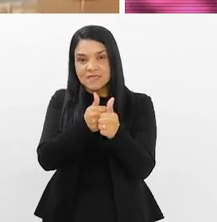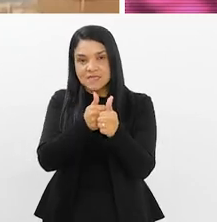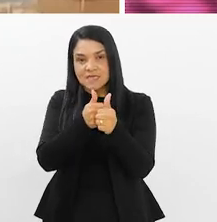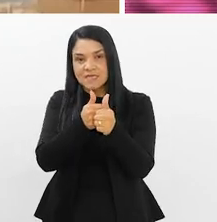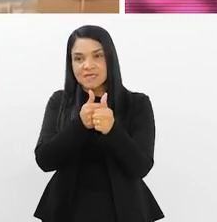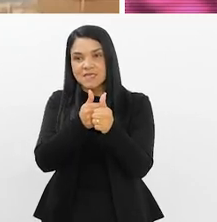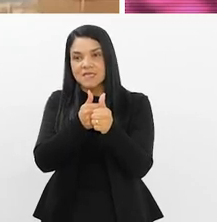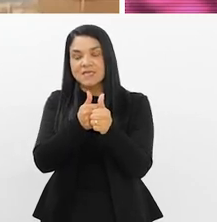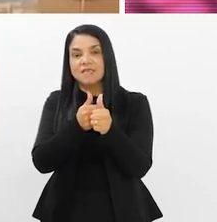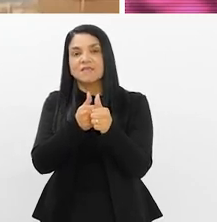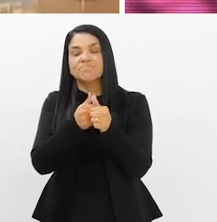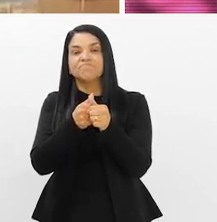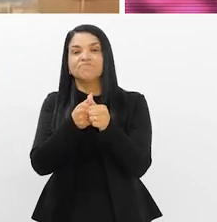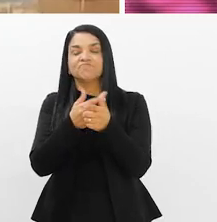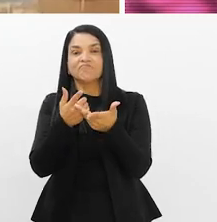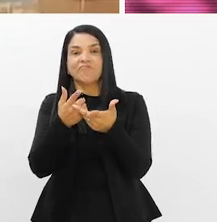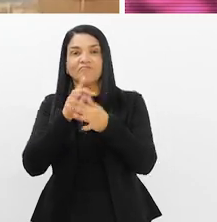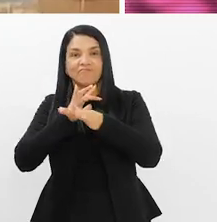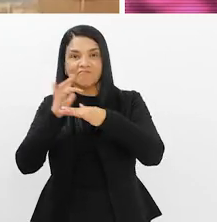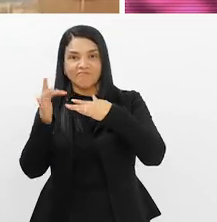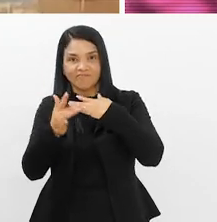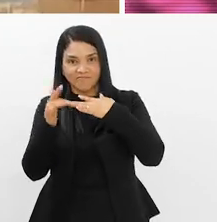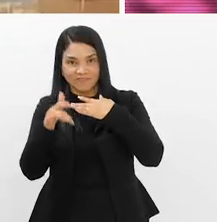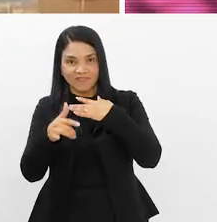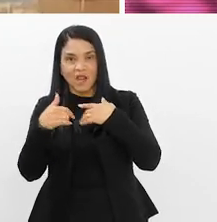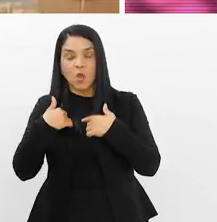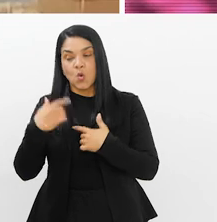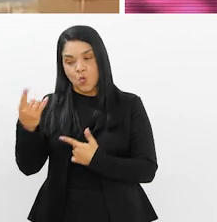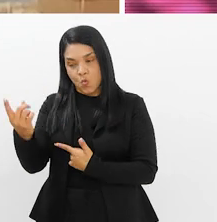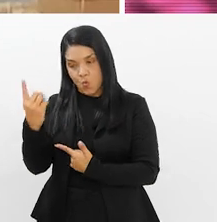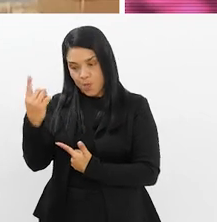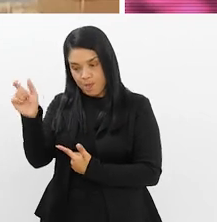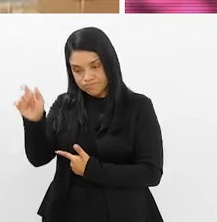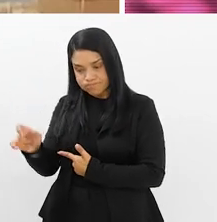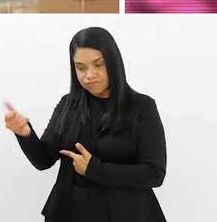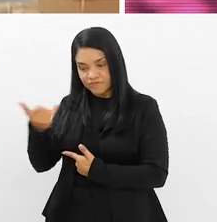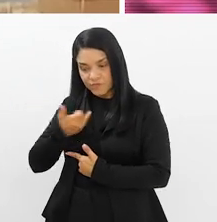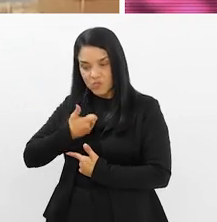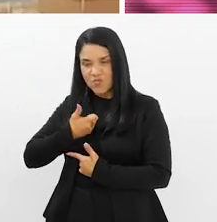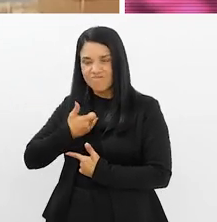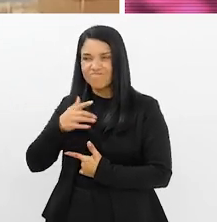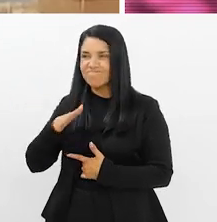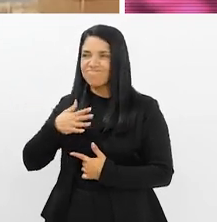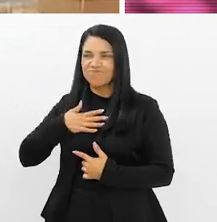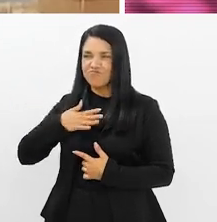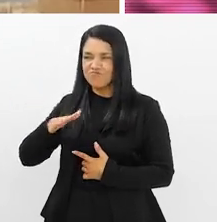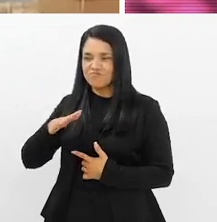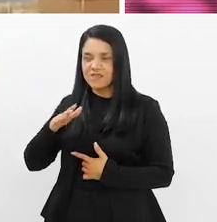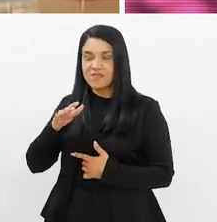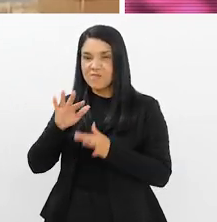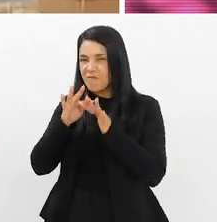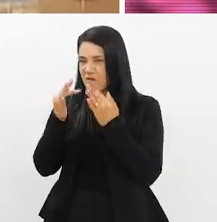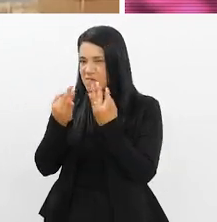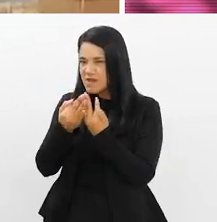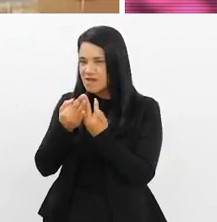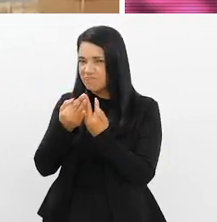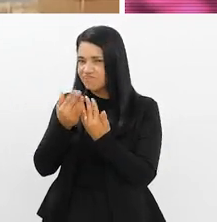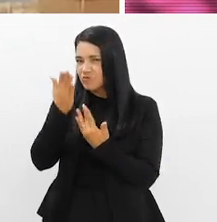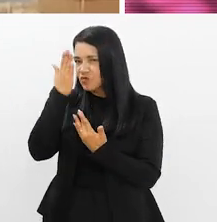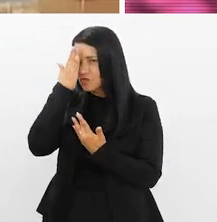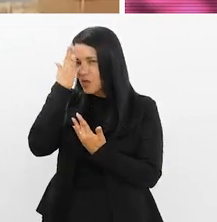né? Porque a página chama Não Nasci Para Ser Mãe. E uma já me relatou que ela não gostaria de que outras pessoas do convívio